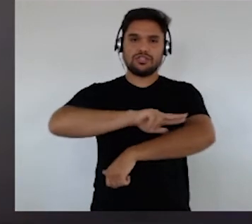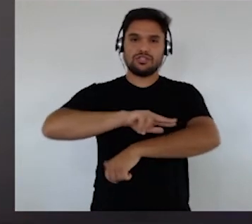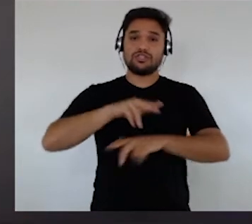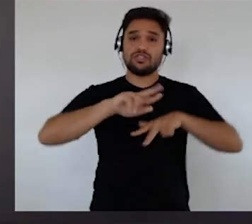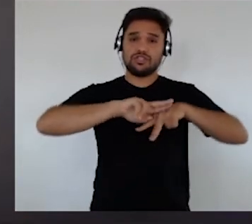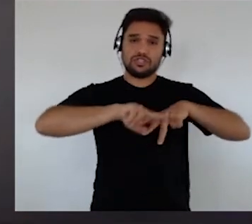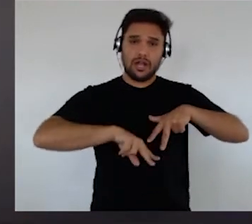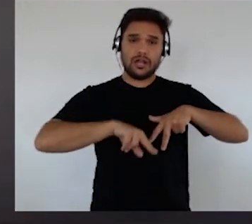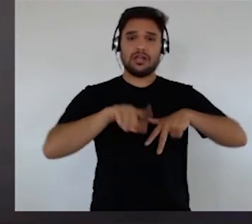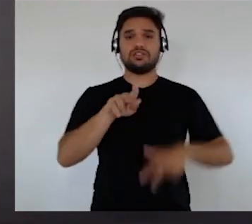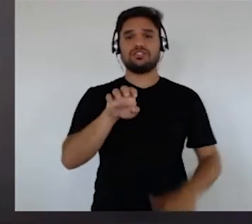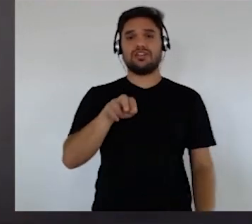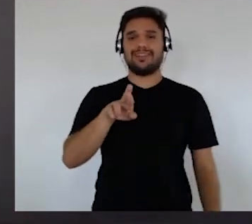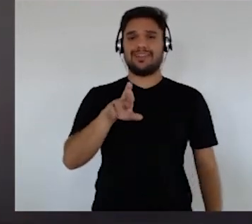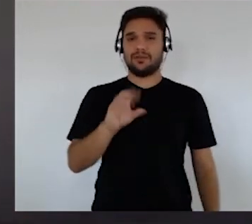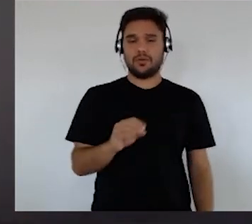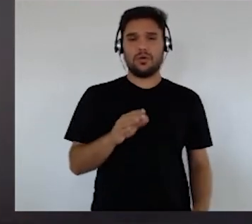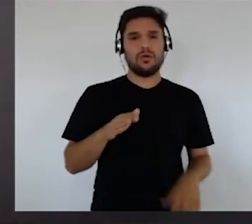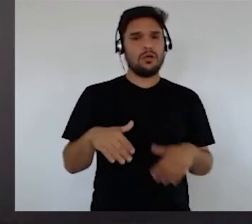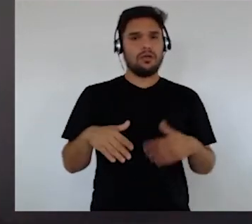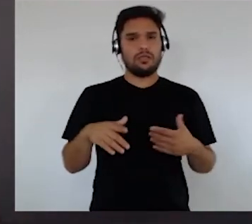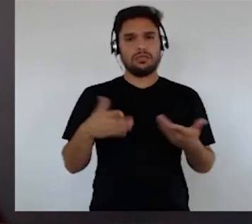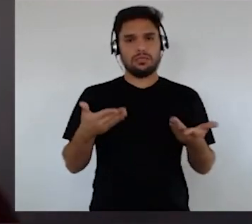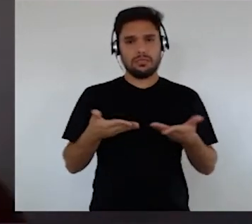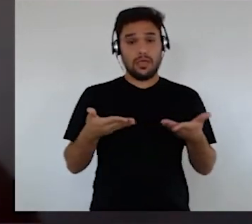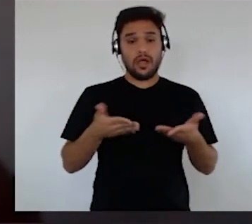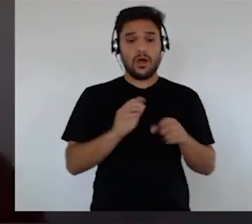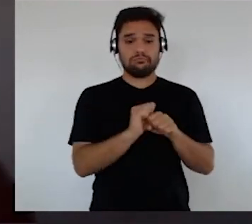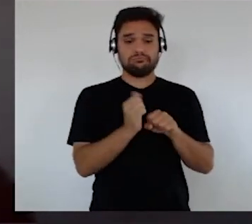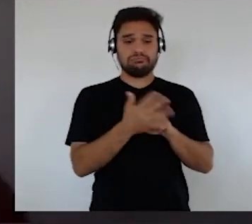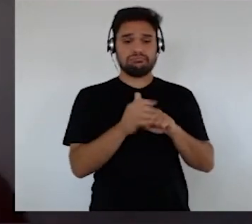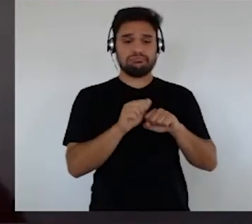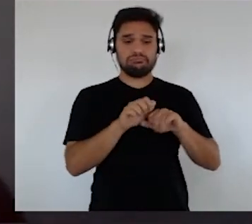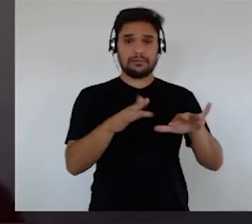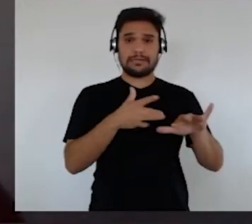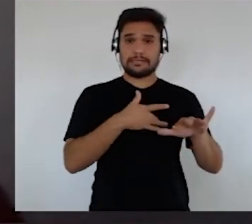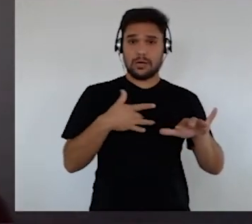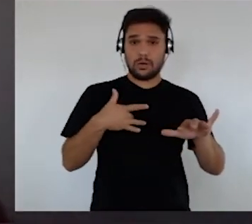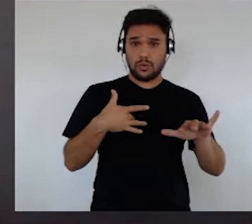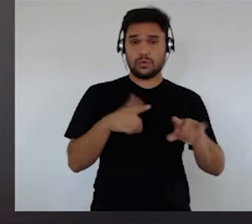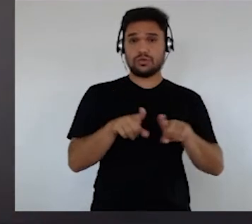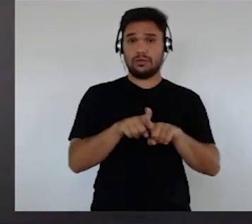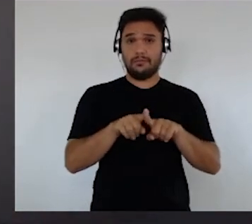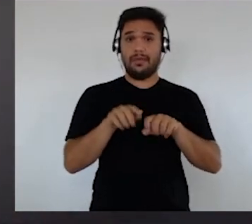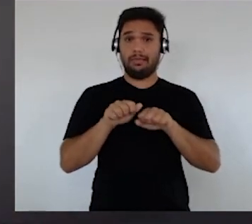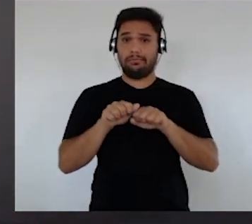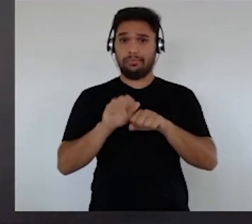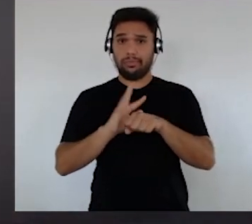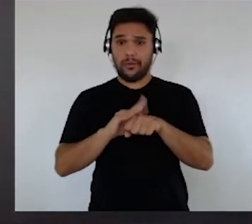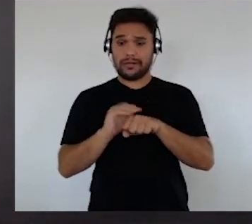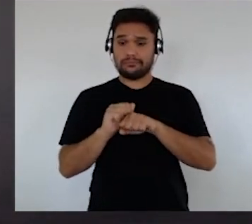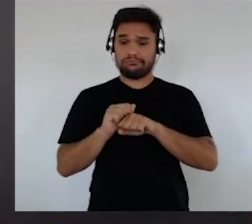né? A gente está vivendo também, além de uma pandemia de saúde, uma pandemia racial, né? A gente sabe que a gente tem um estado